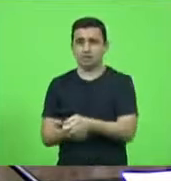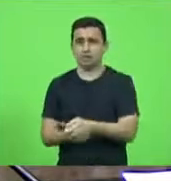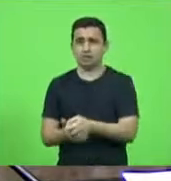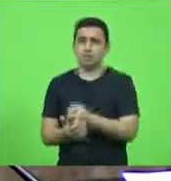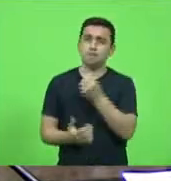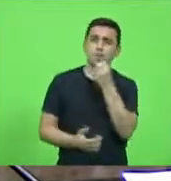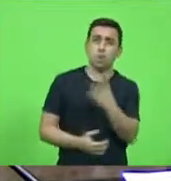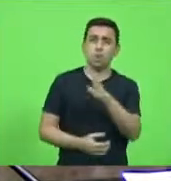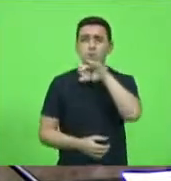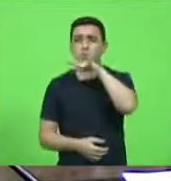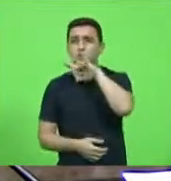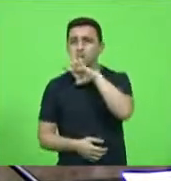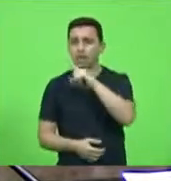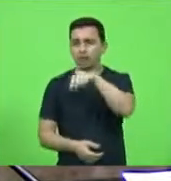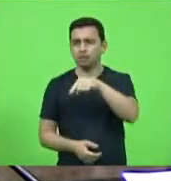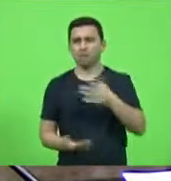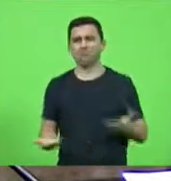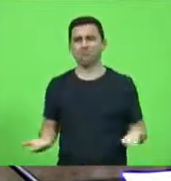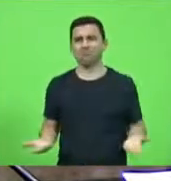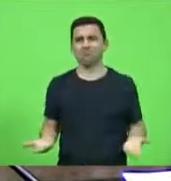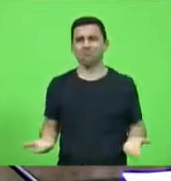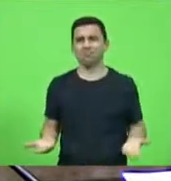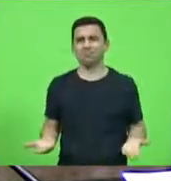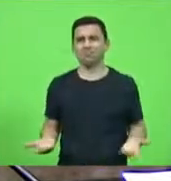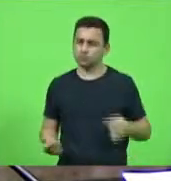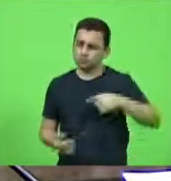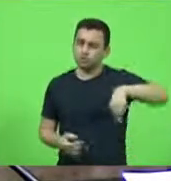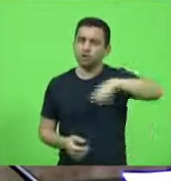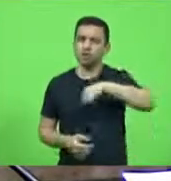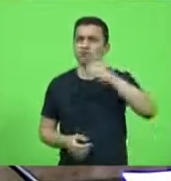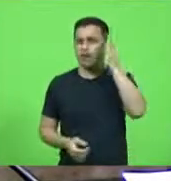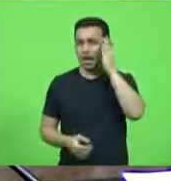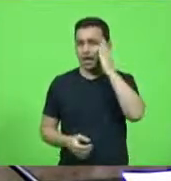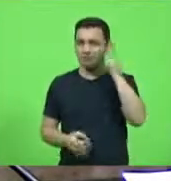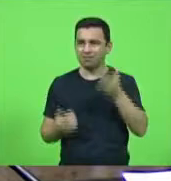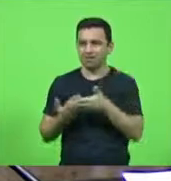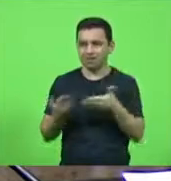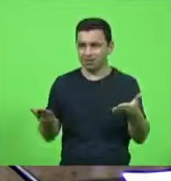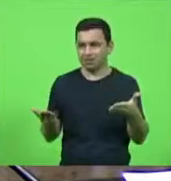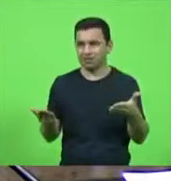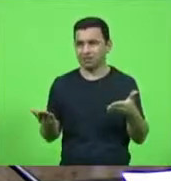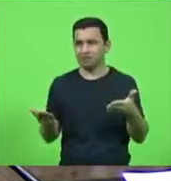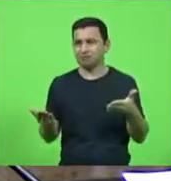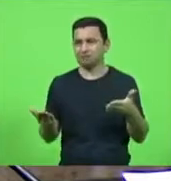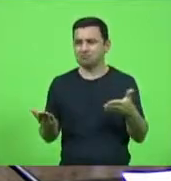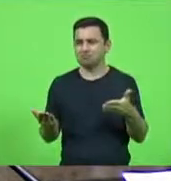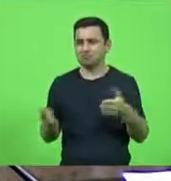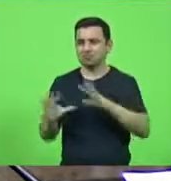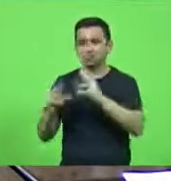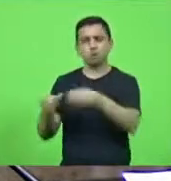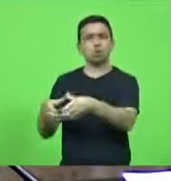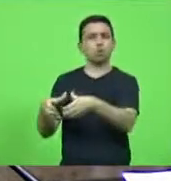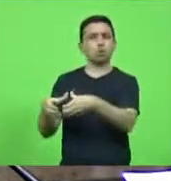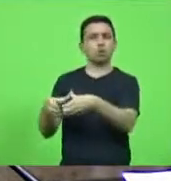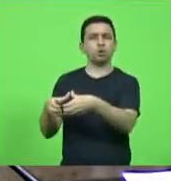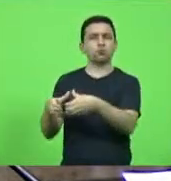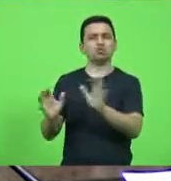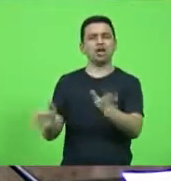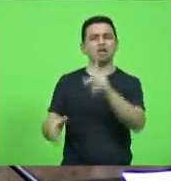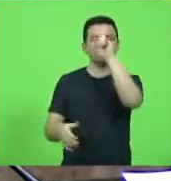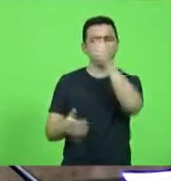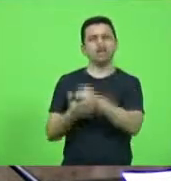bom, o que é ruim. E nós já sabemos o que esse pessoal decide para a nossa educação. Isso já vem de